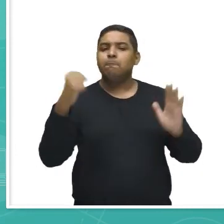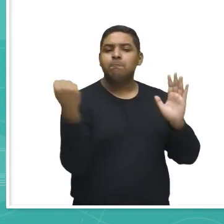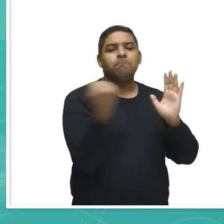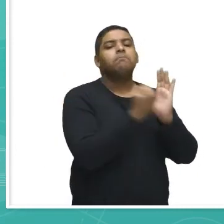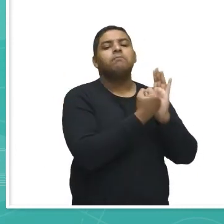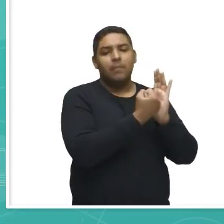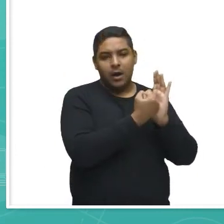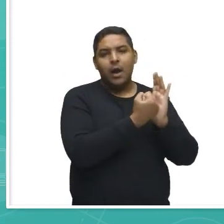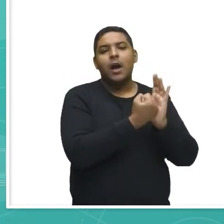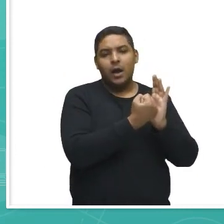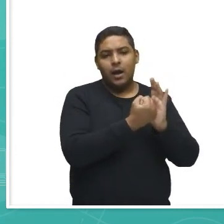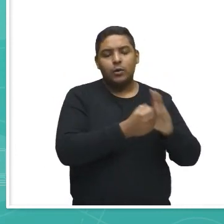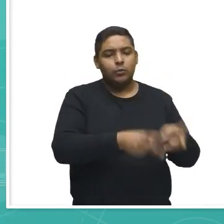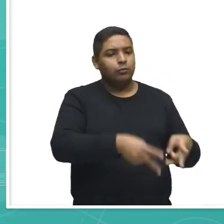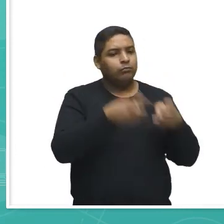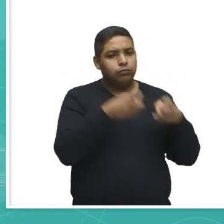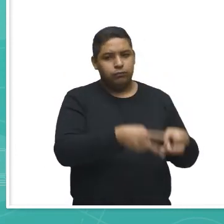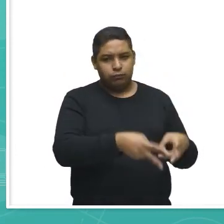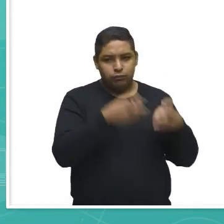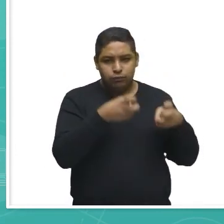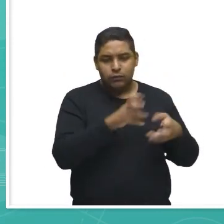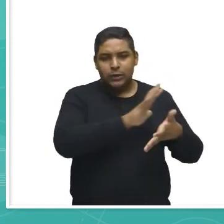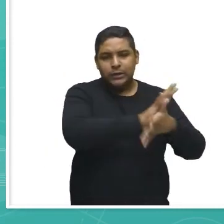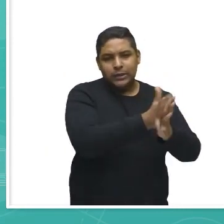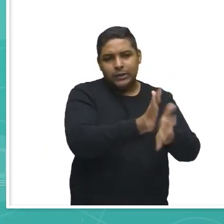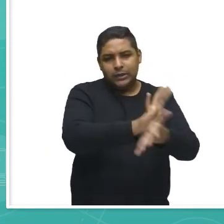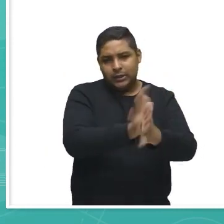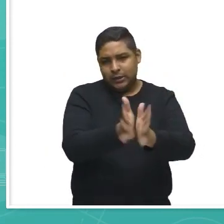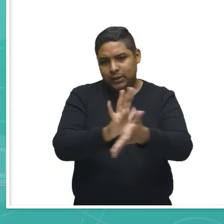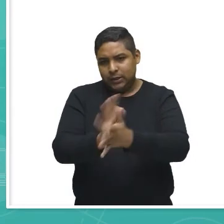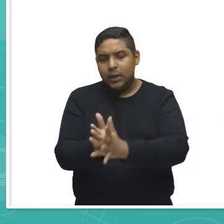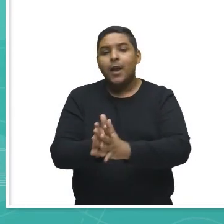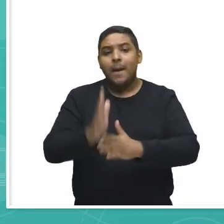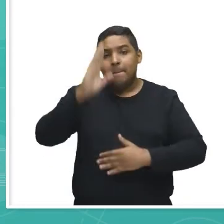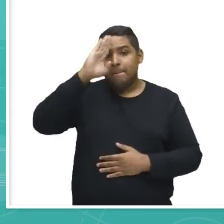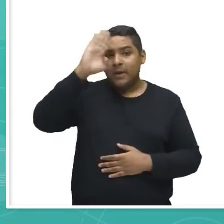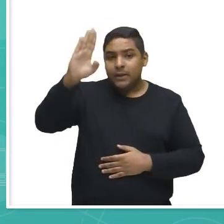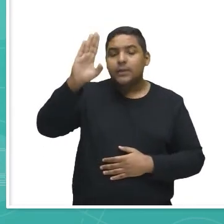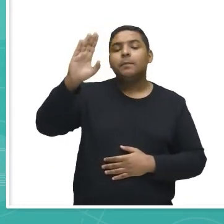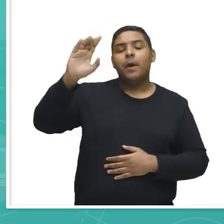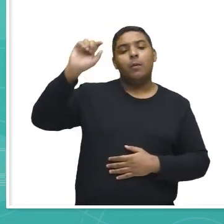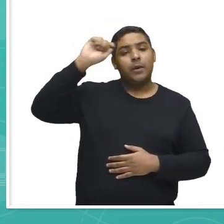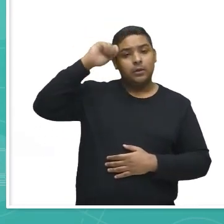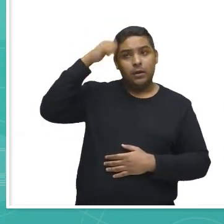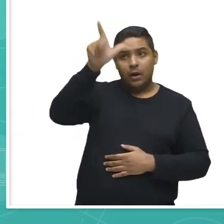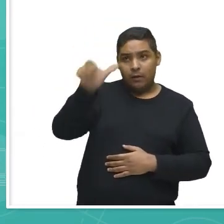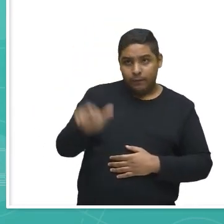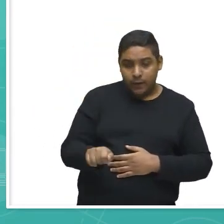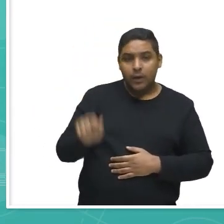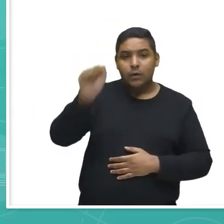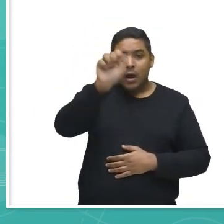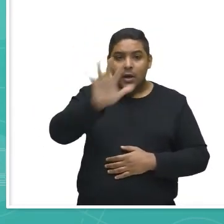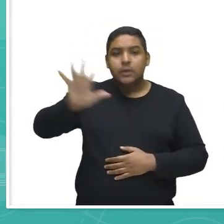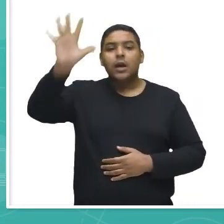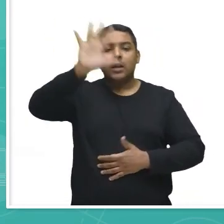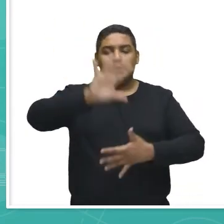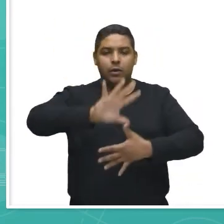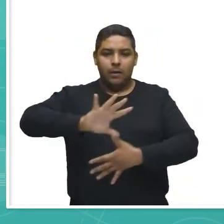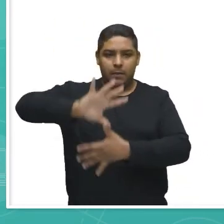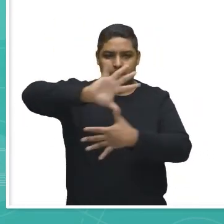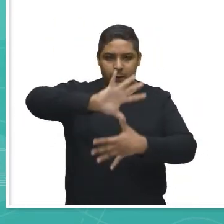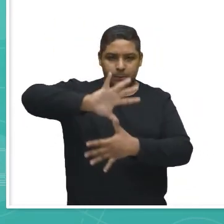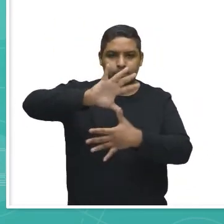de exploração, principalmente dos continentes africano, asiático e americano, né? Que foi